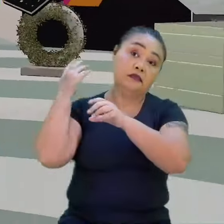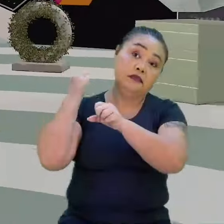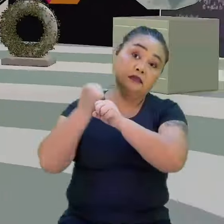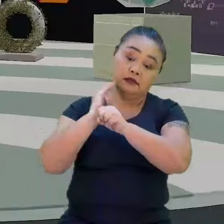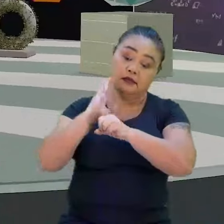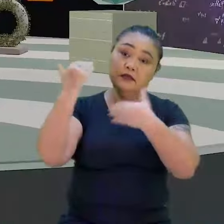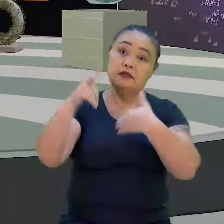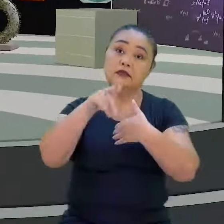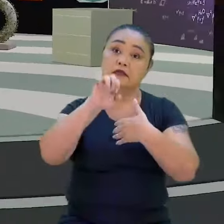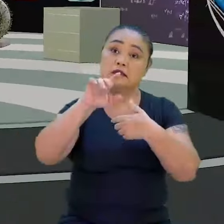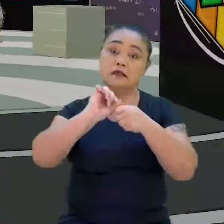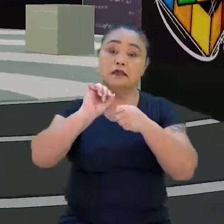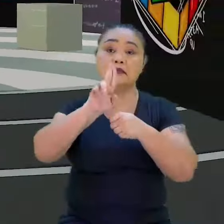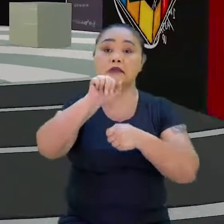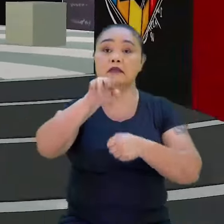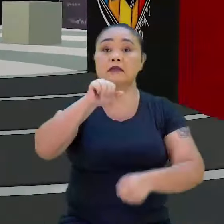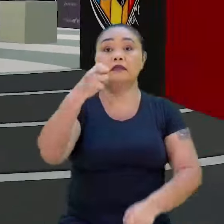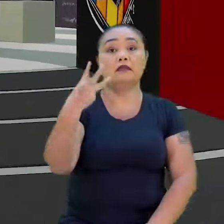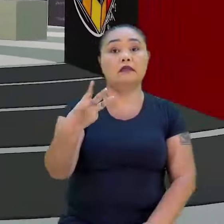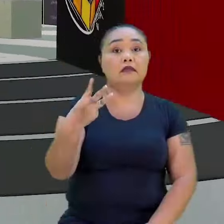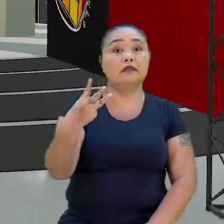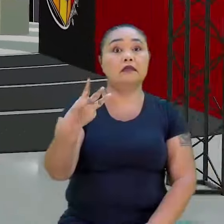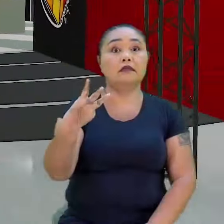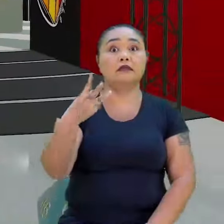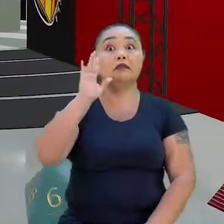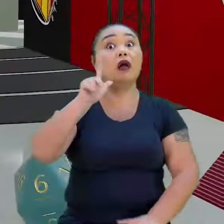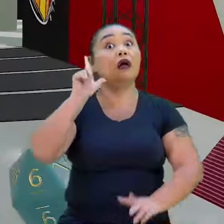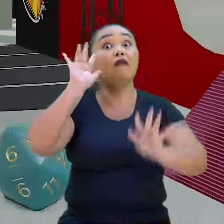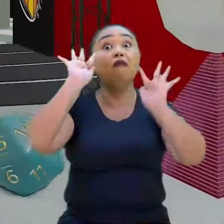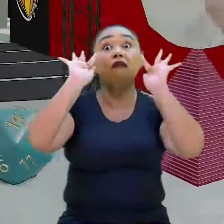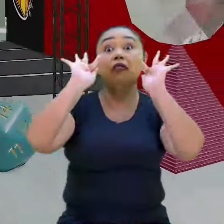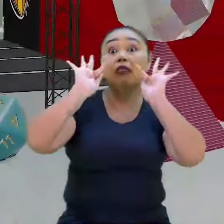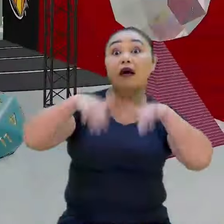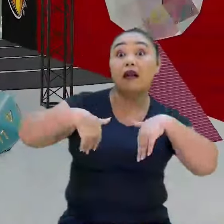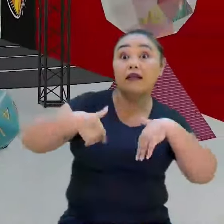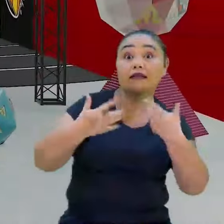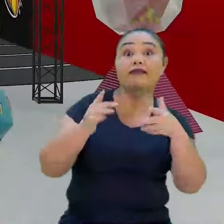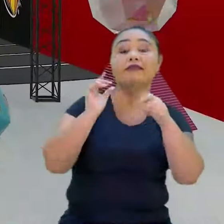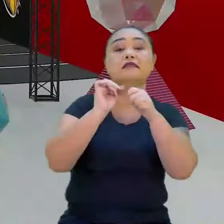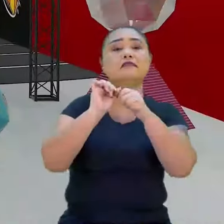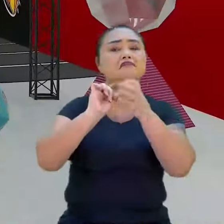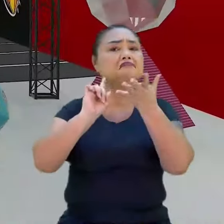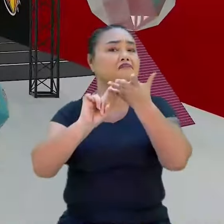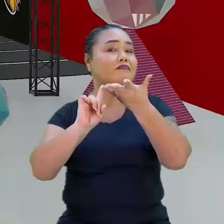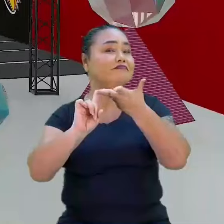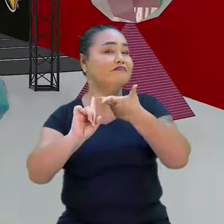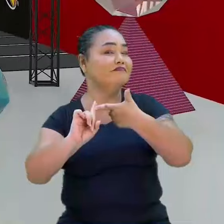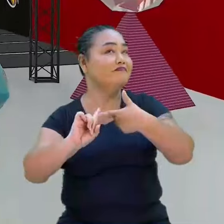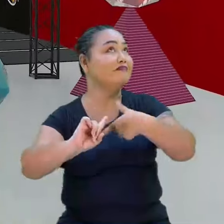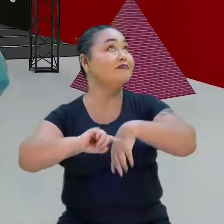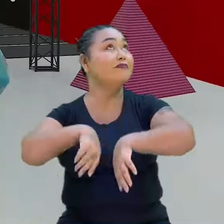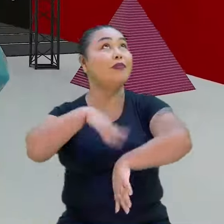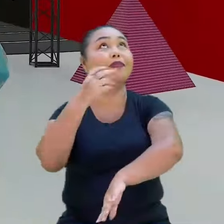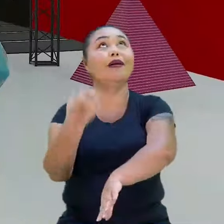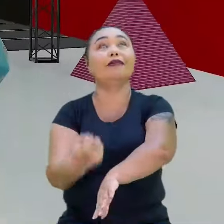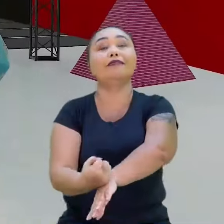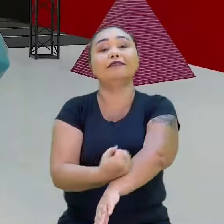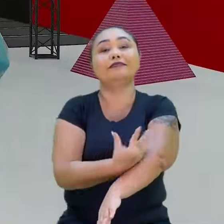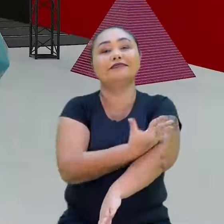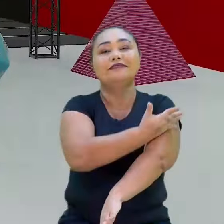geral da unidade TR el Gran Finale el Gran Finale e foram muitas emoções foram